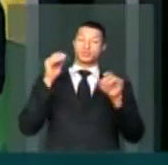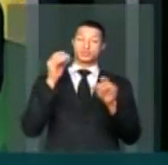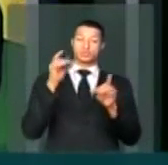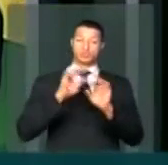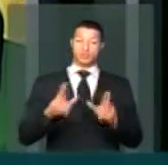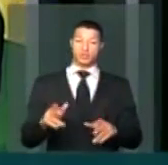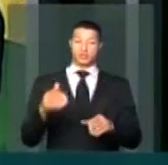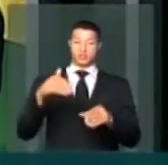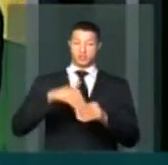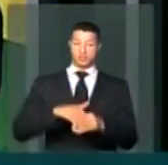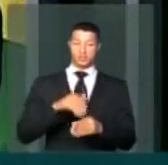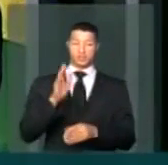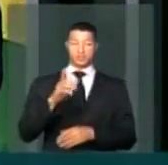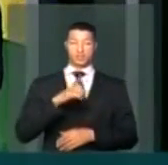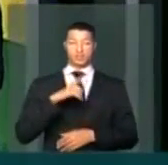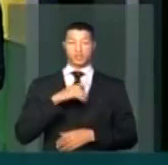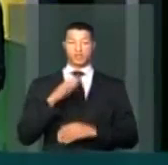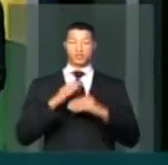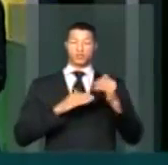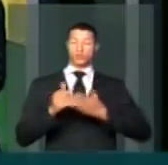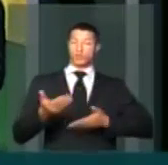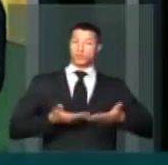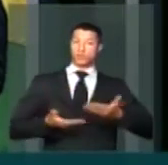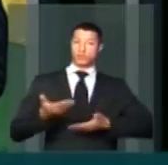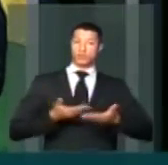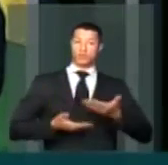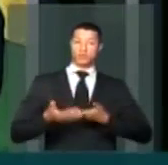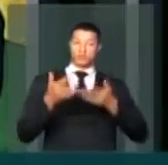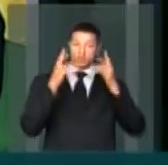interna já existente entre os servidores